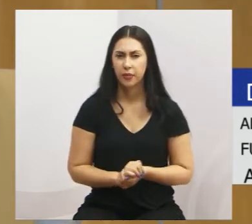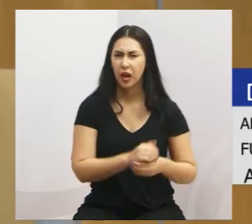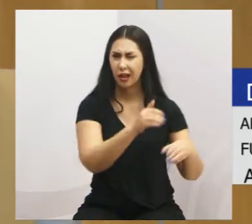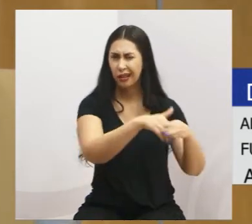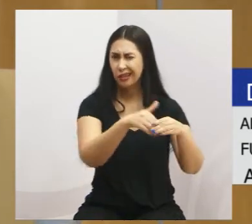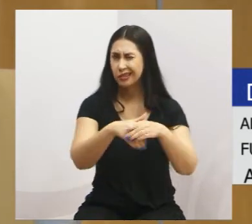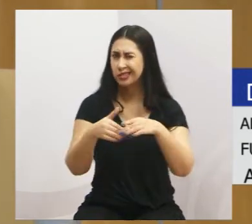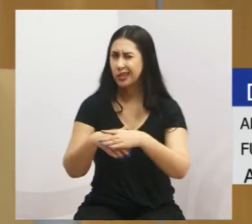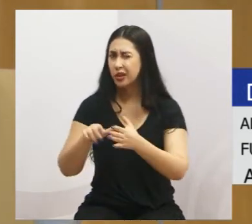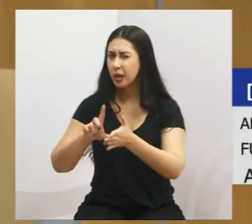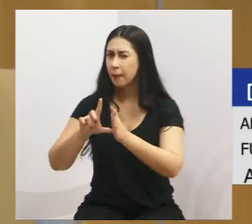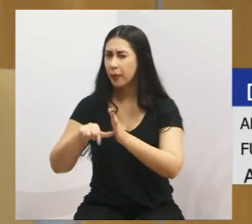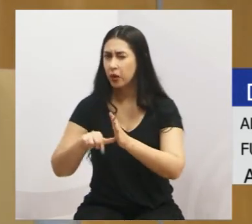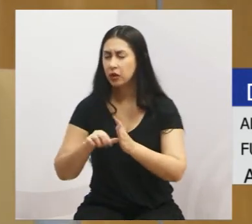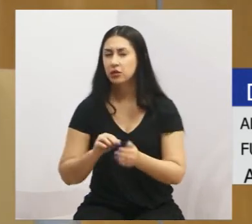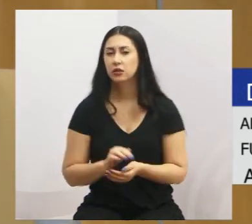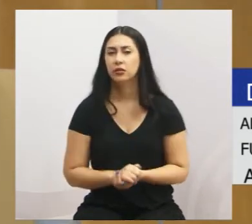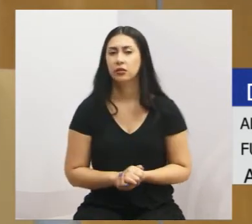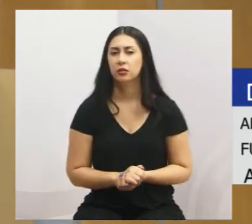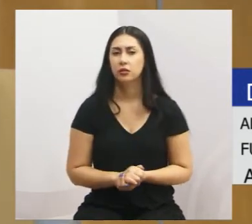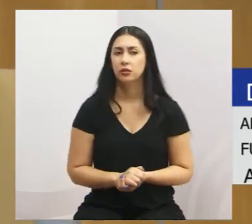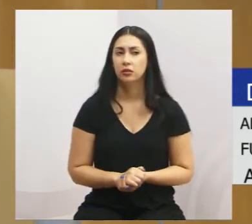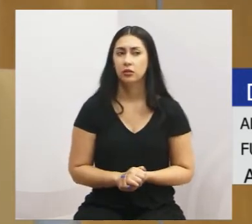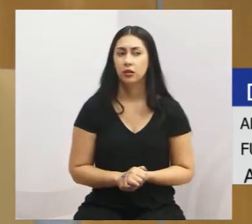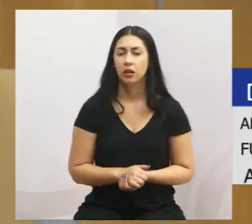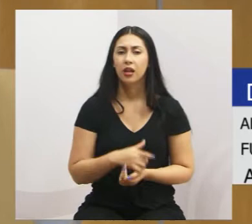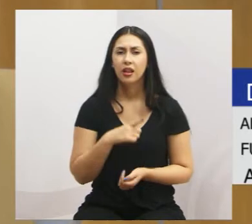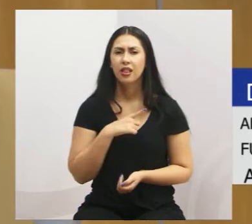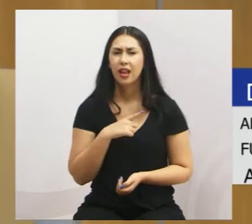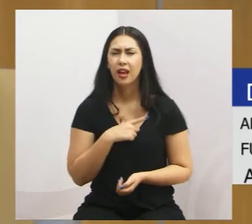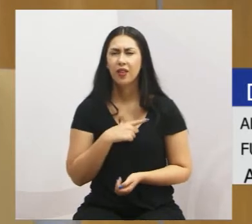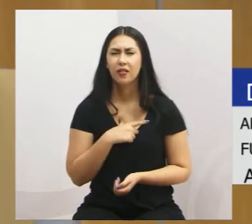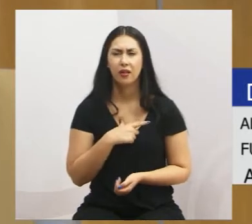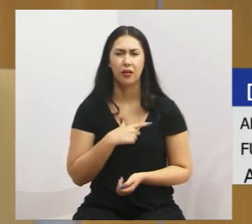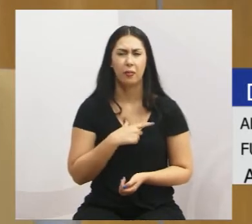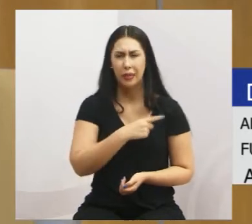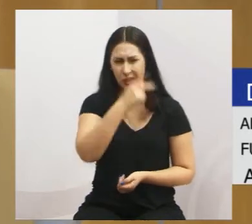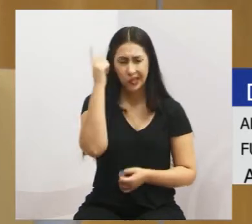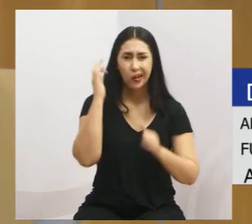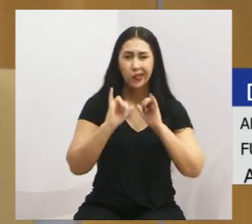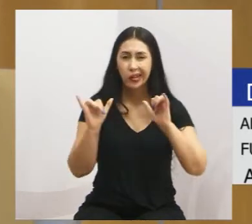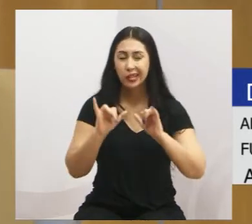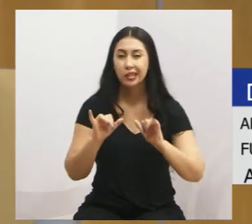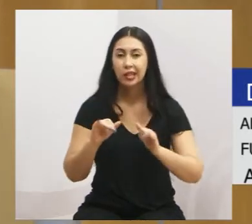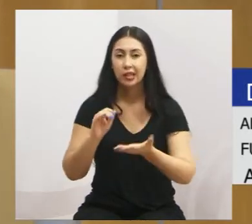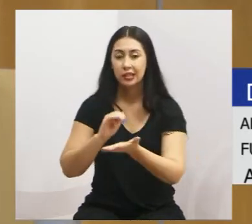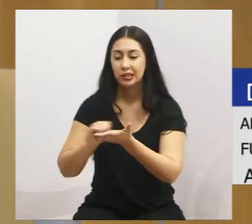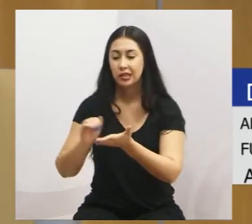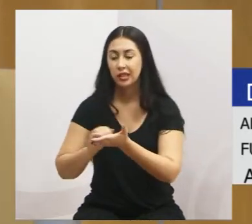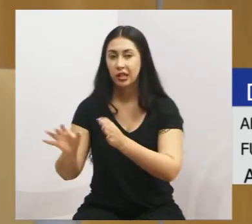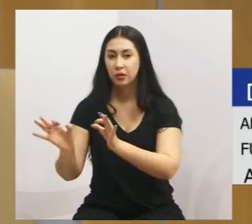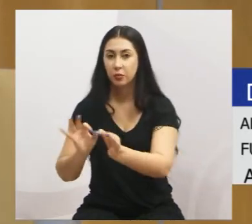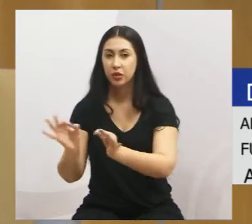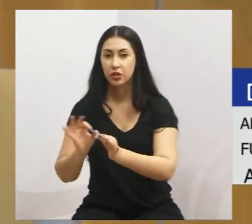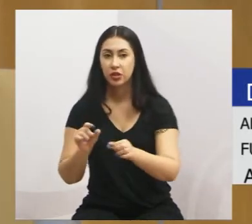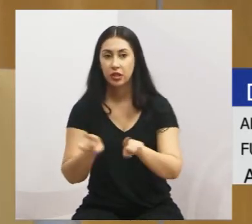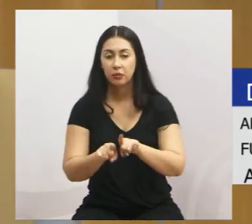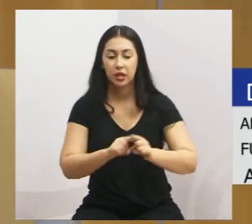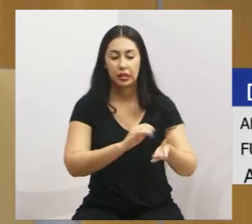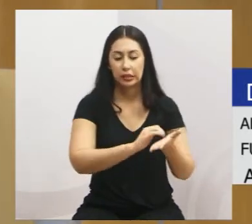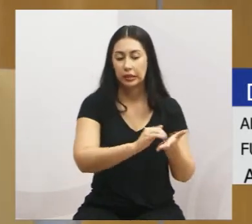eleições, muito se ouviu a respeito da junção das secretarias de planejamento e a secretaria de